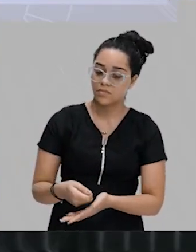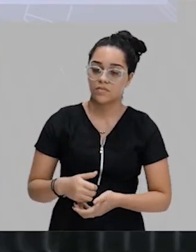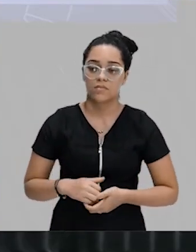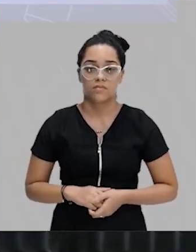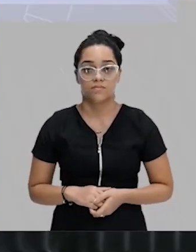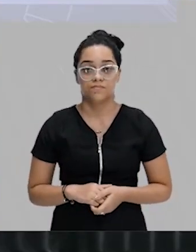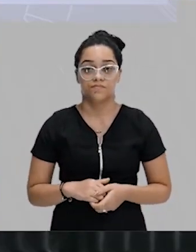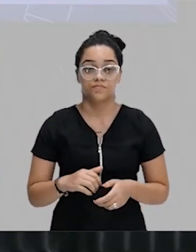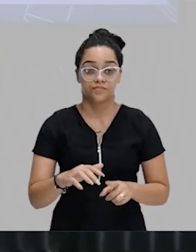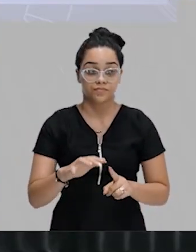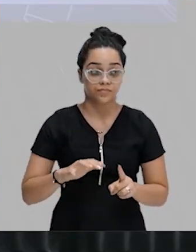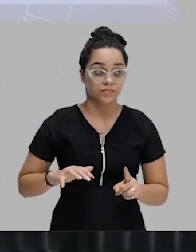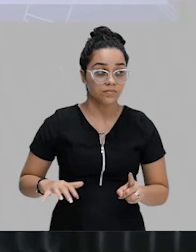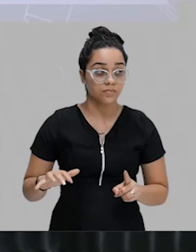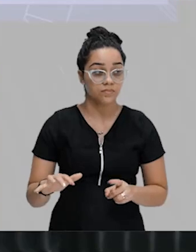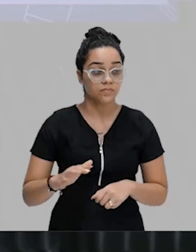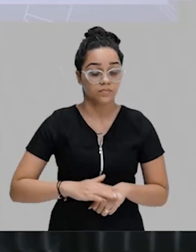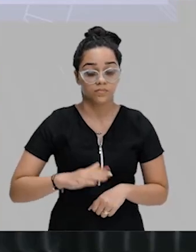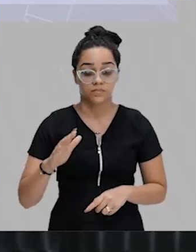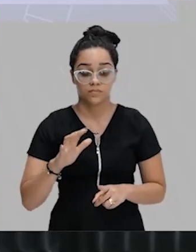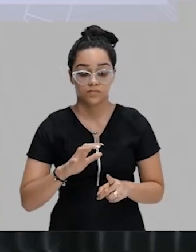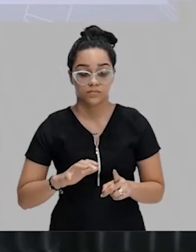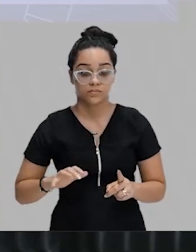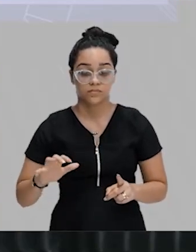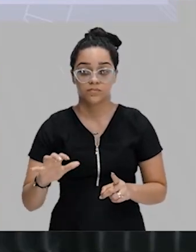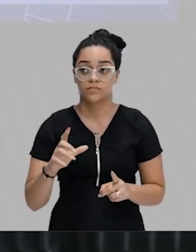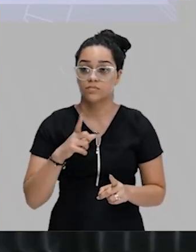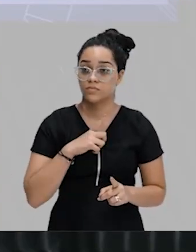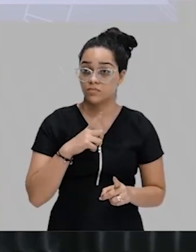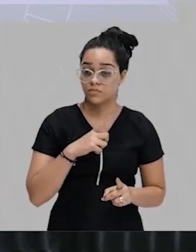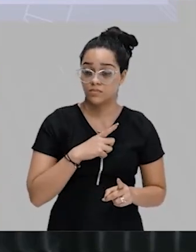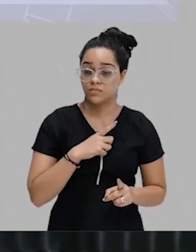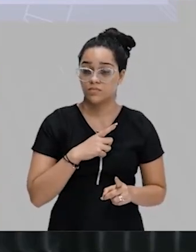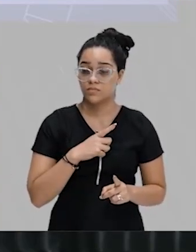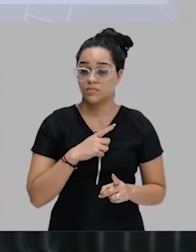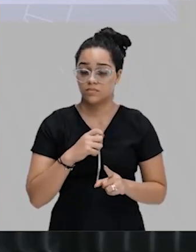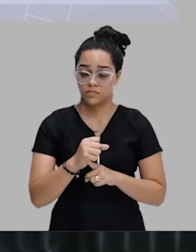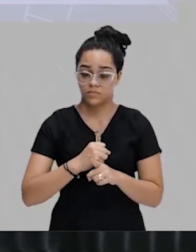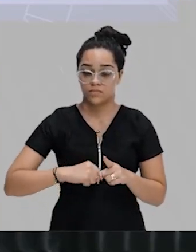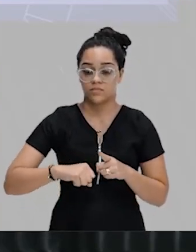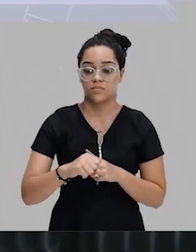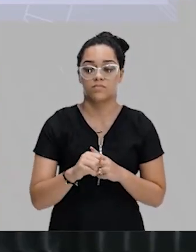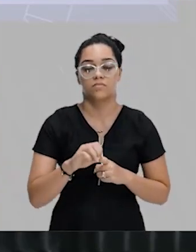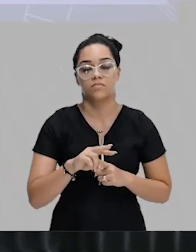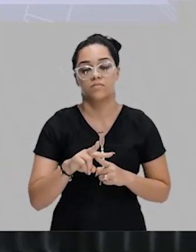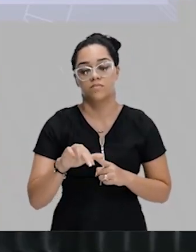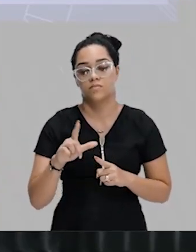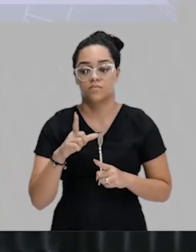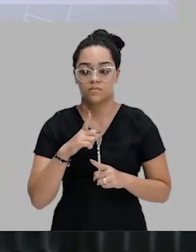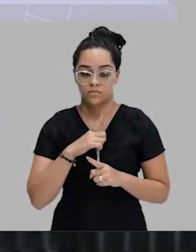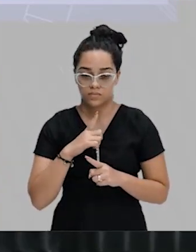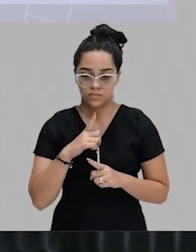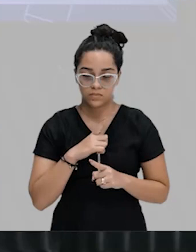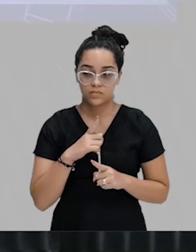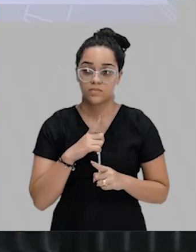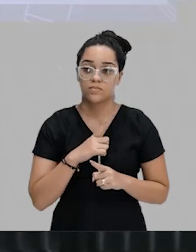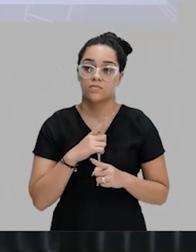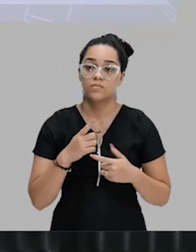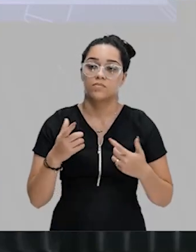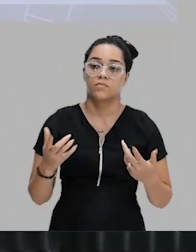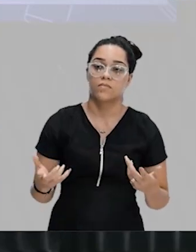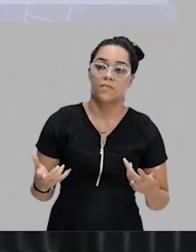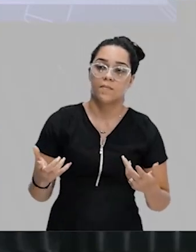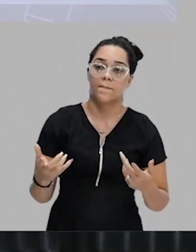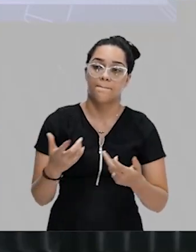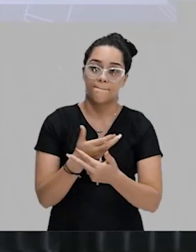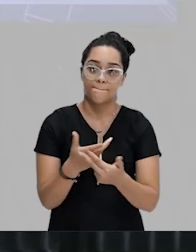Esses setores mais oprimidos e explorados da sociedade é que vão ser atingidos fortemente